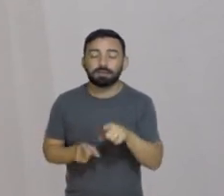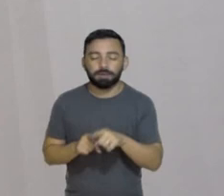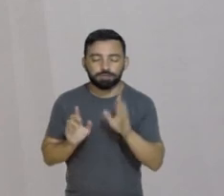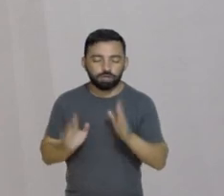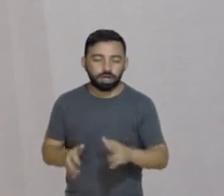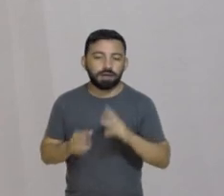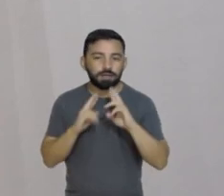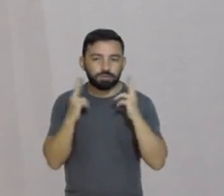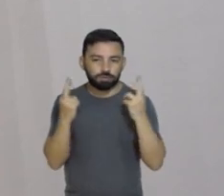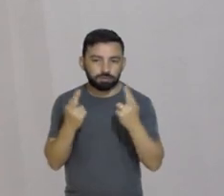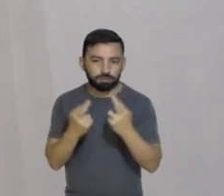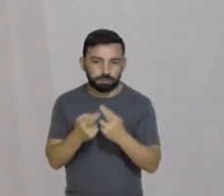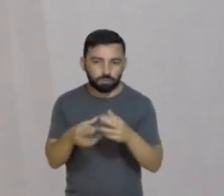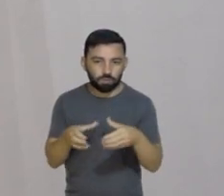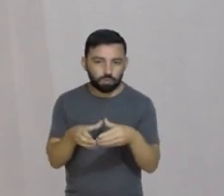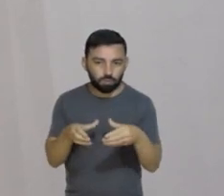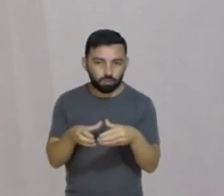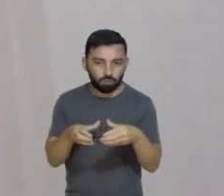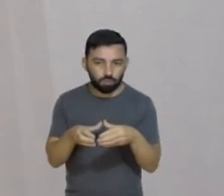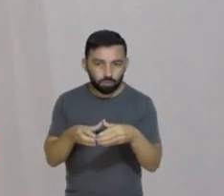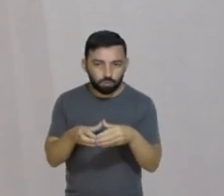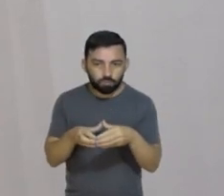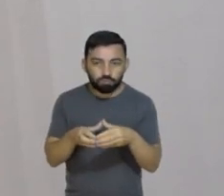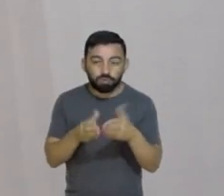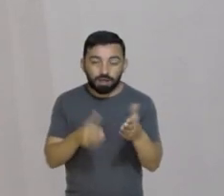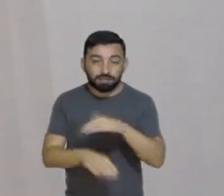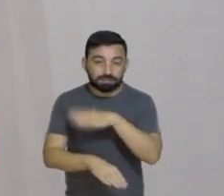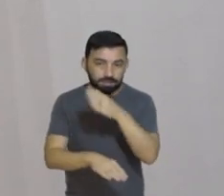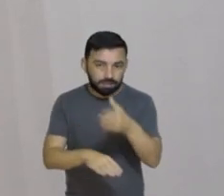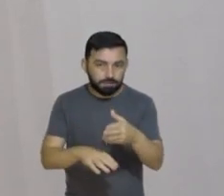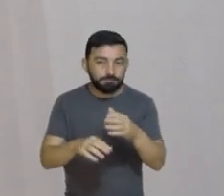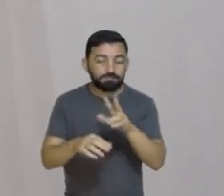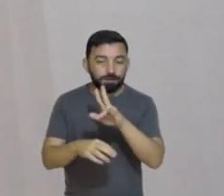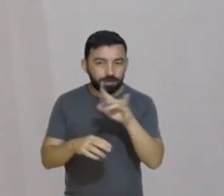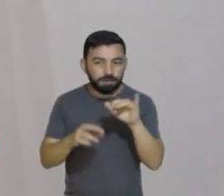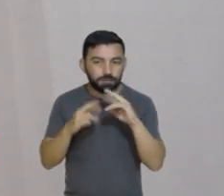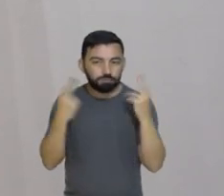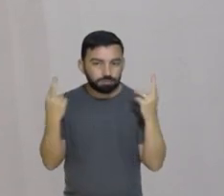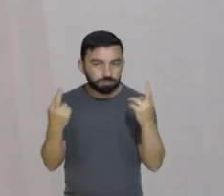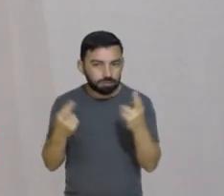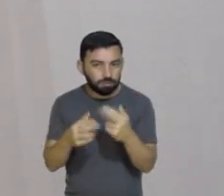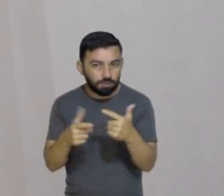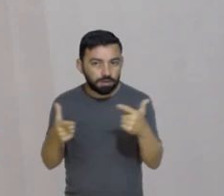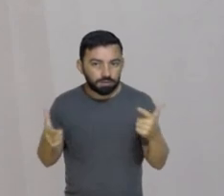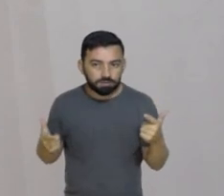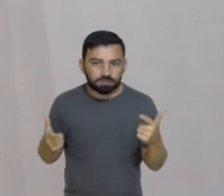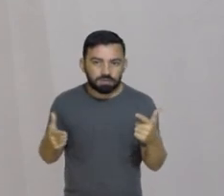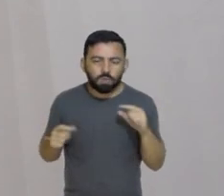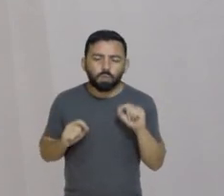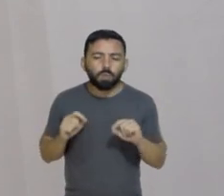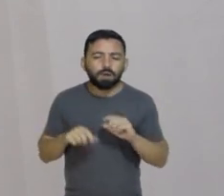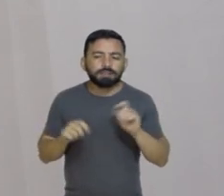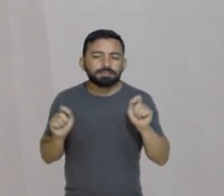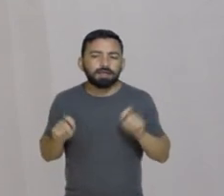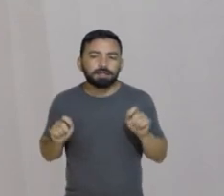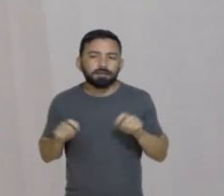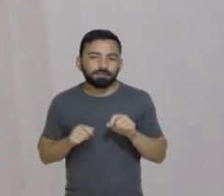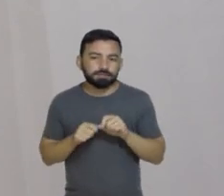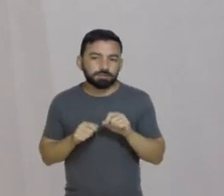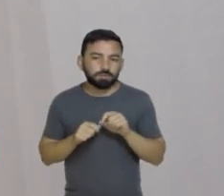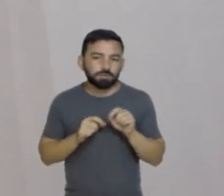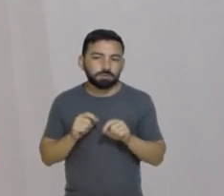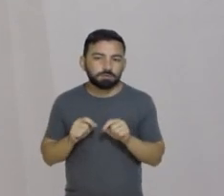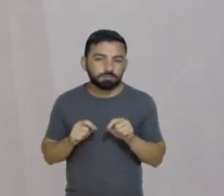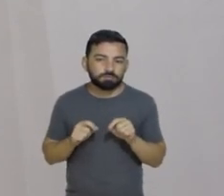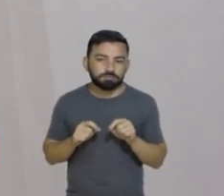bancada da Serra. Nós vamos fazer uma reunião ampliada com o setor de segurança. O que, que pode ser feito nesse momento? Acabei de receber